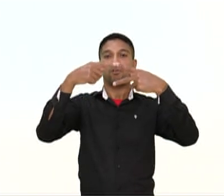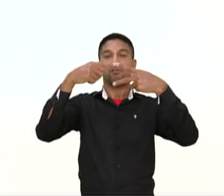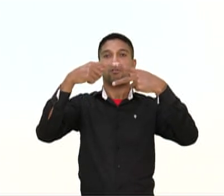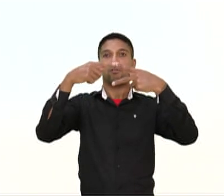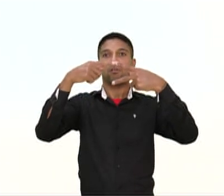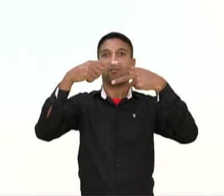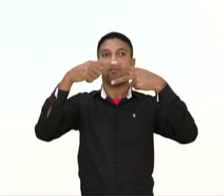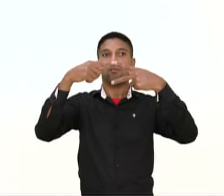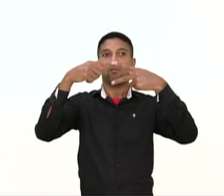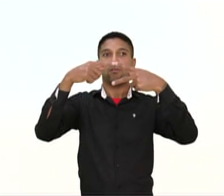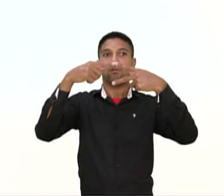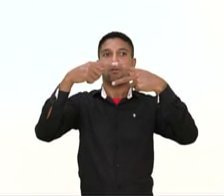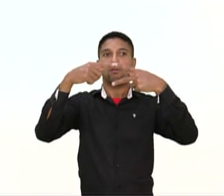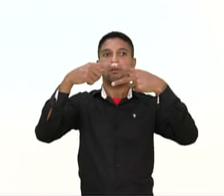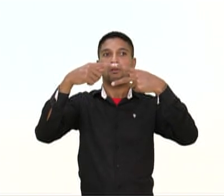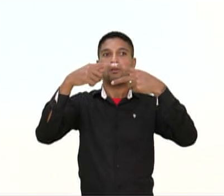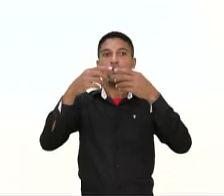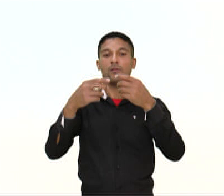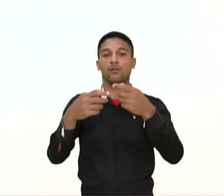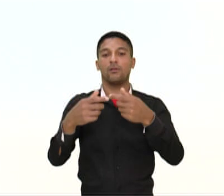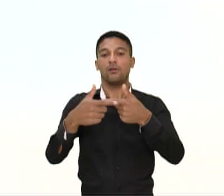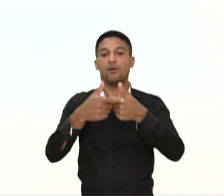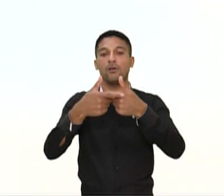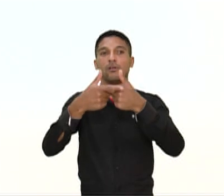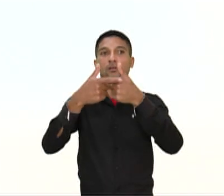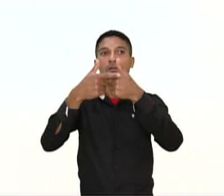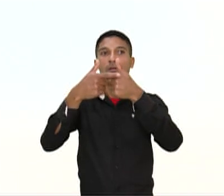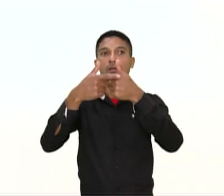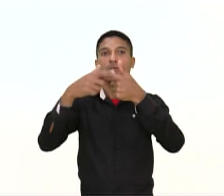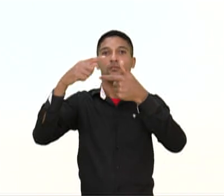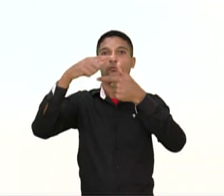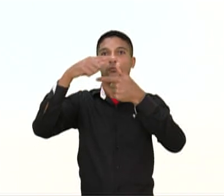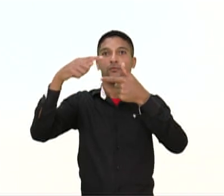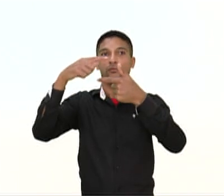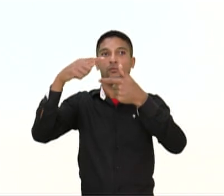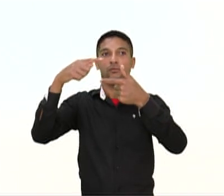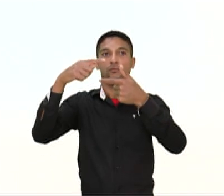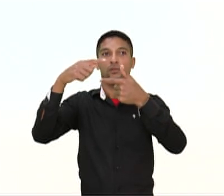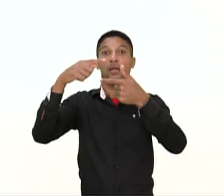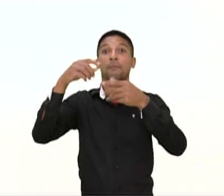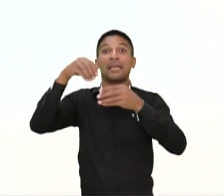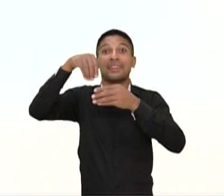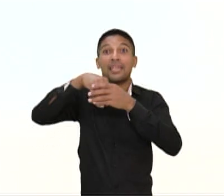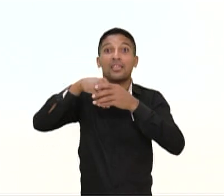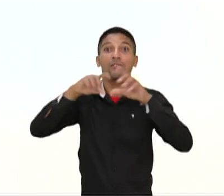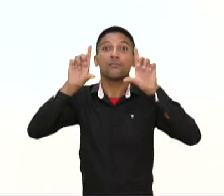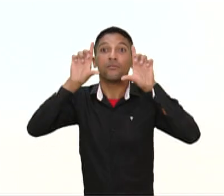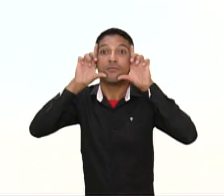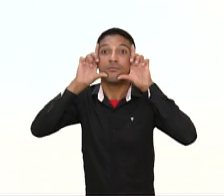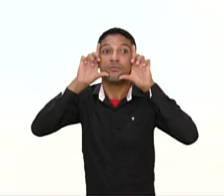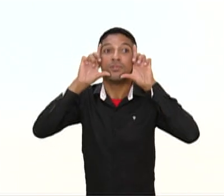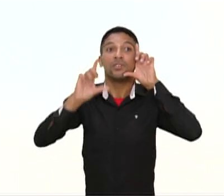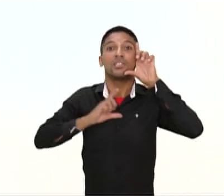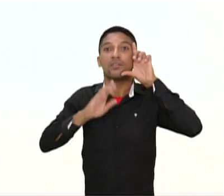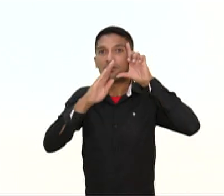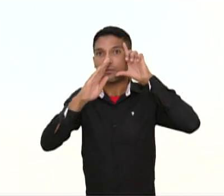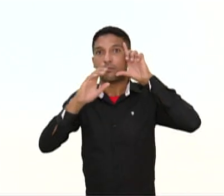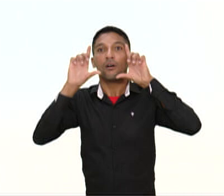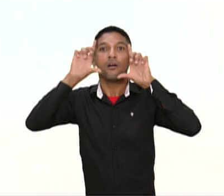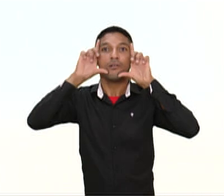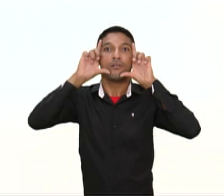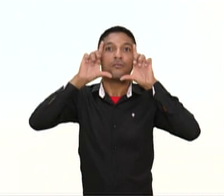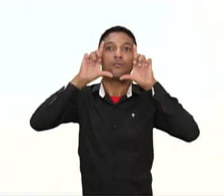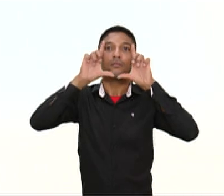de reta que possui extremidades lá dentro no seu interior, está contida inteiramente